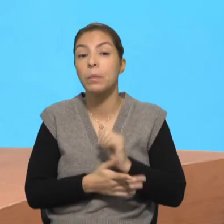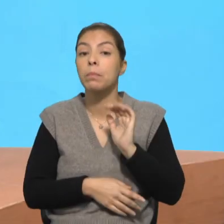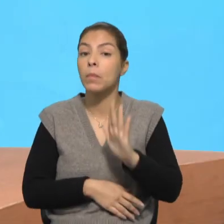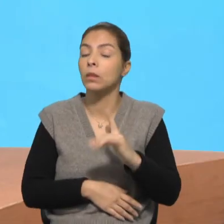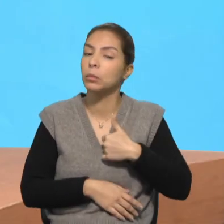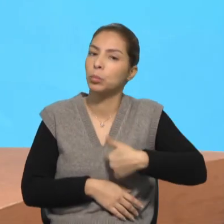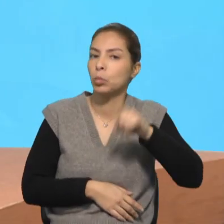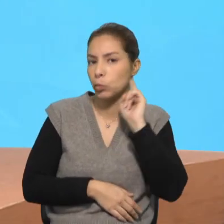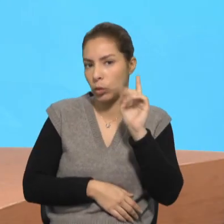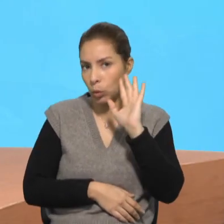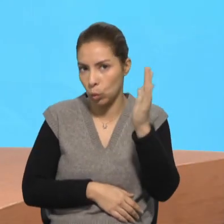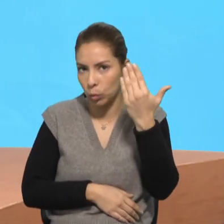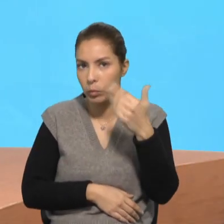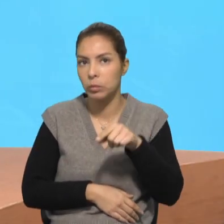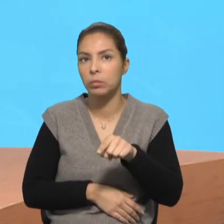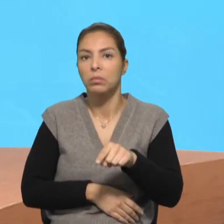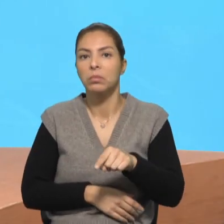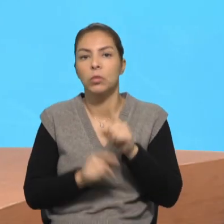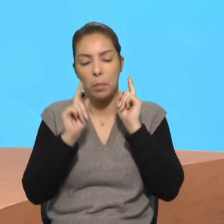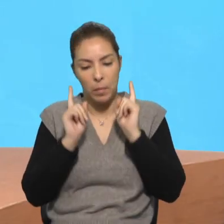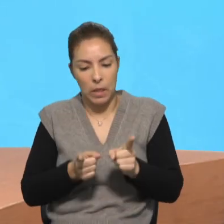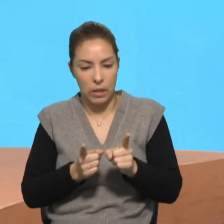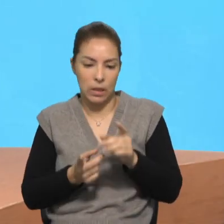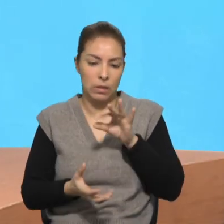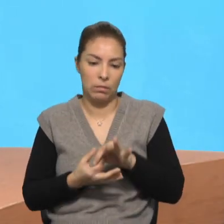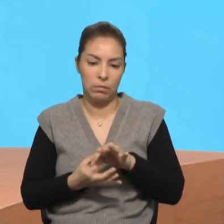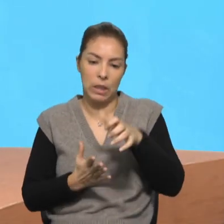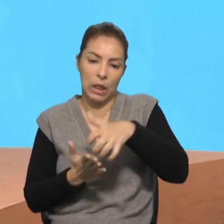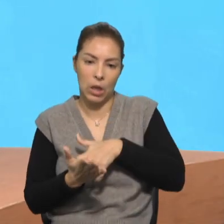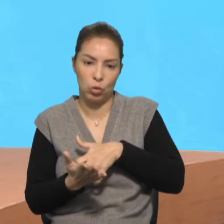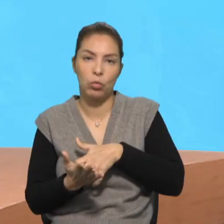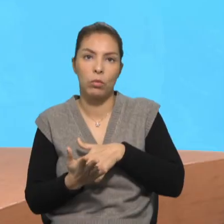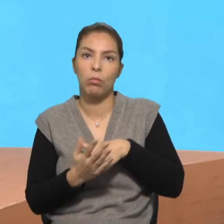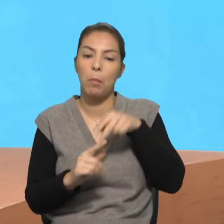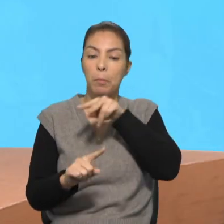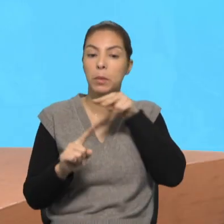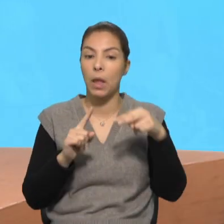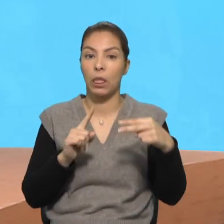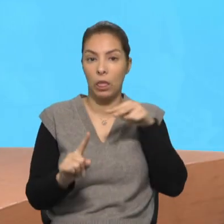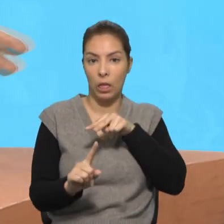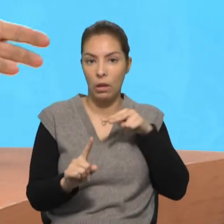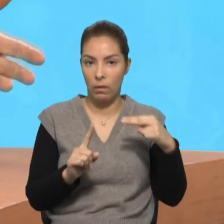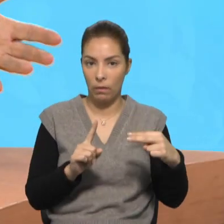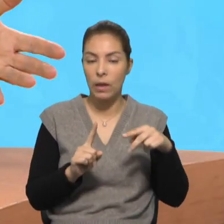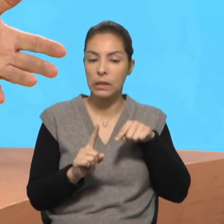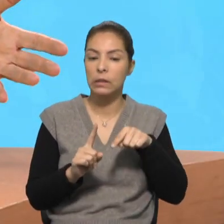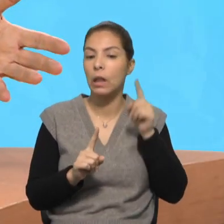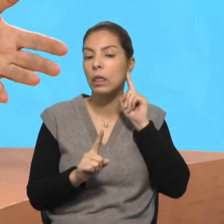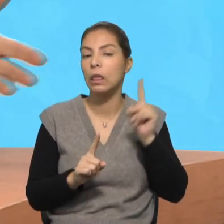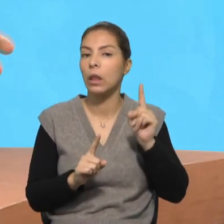primeiro encontro, ou demos início a esta perspectiva neste dia do